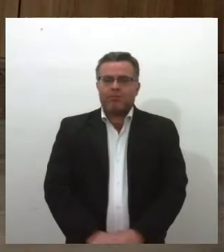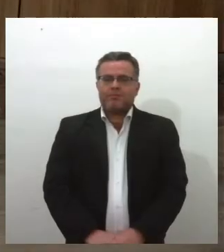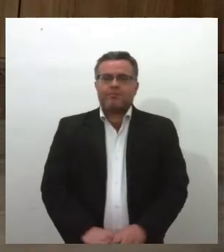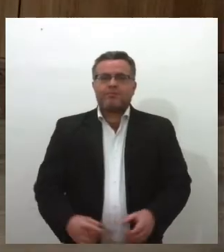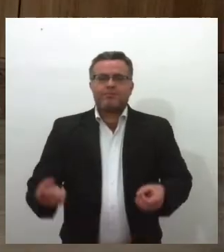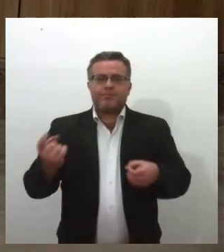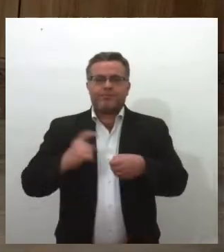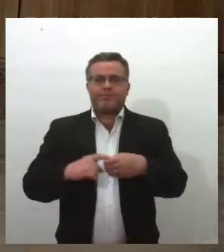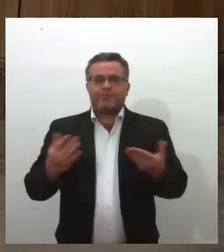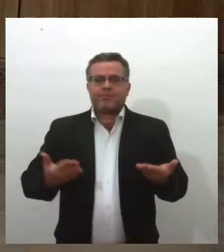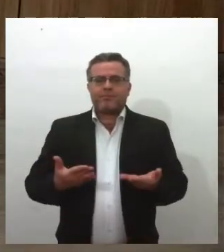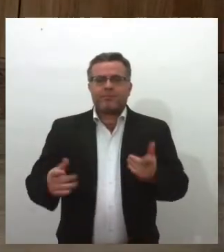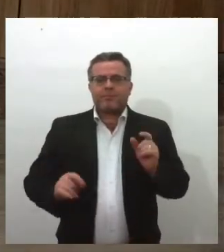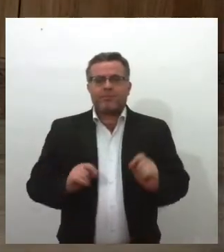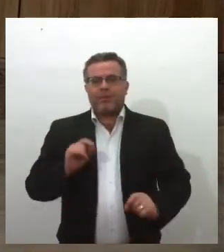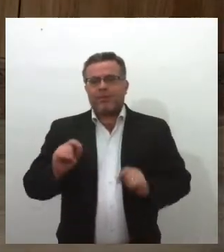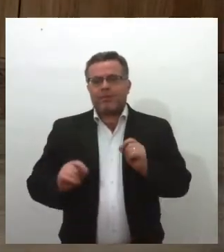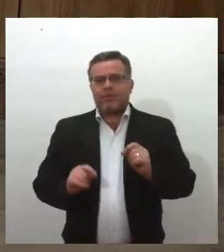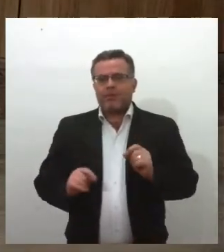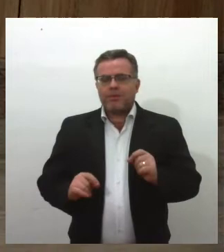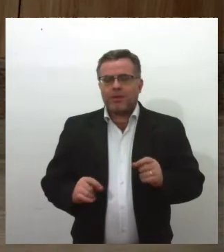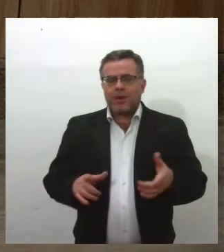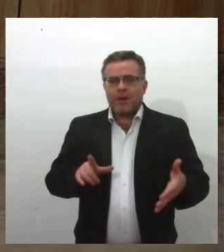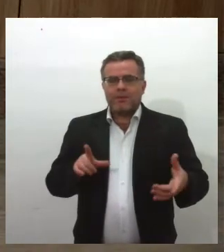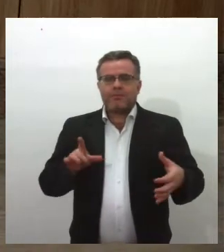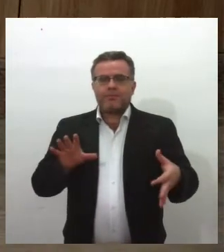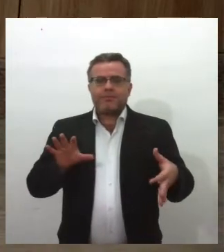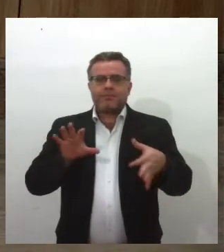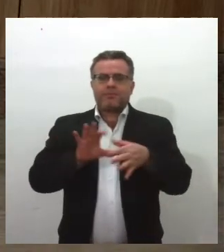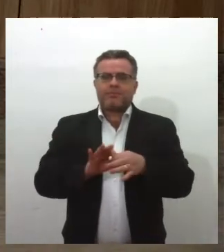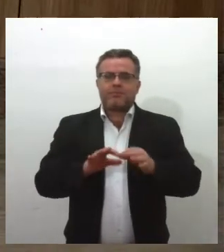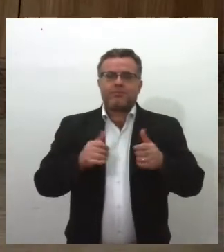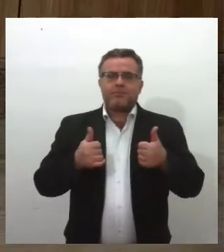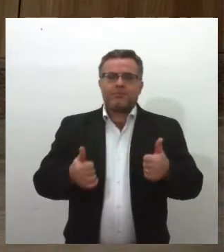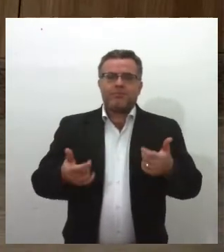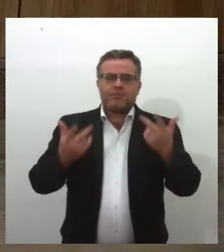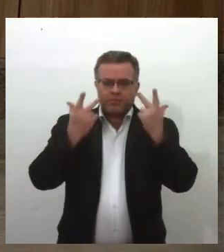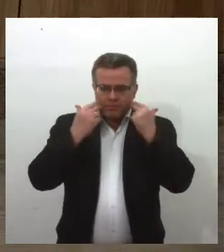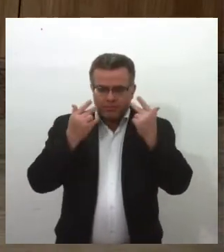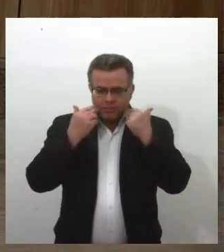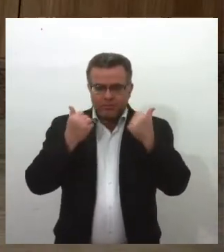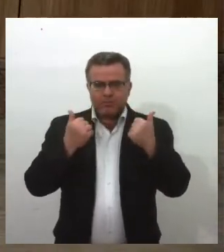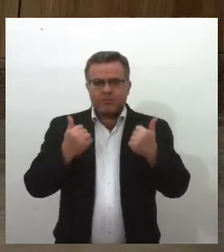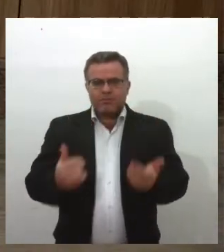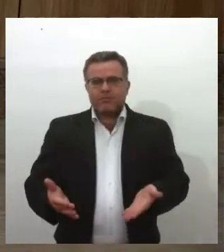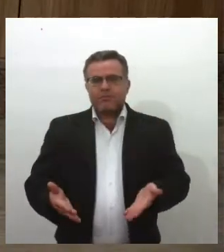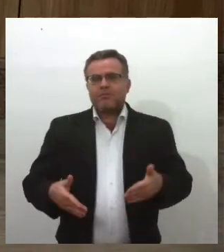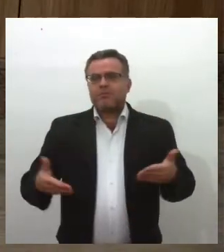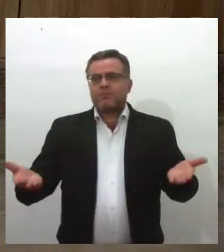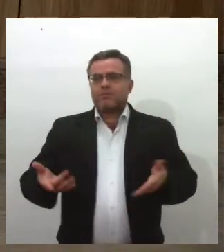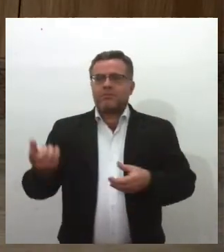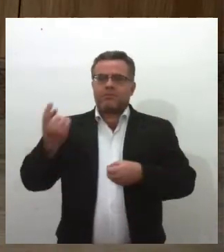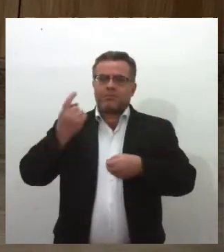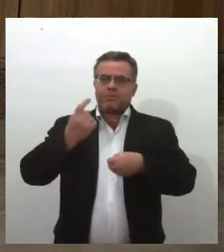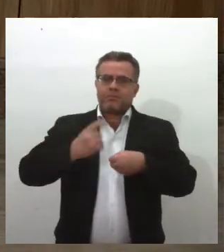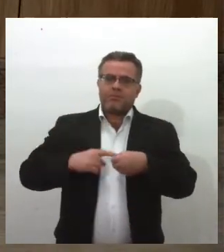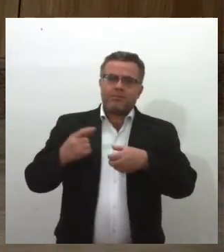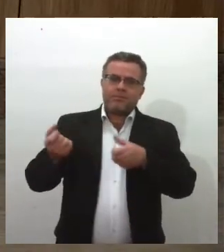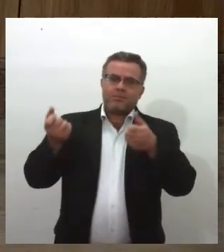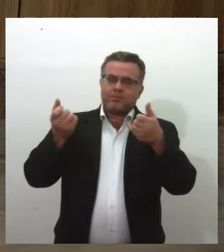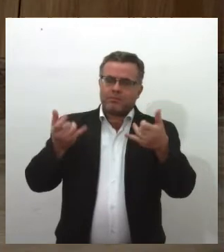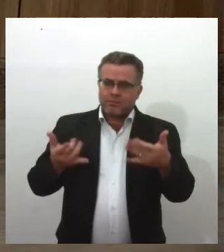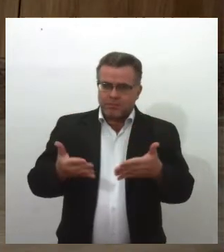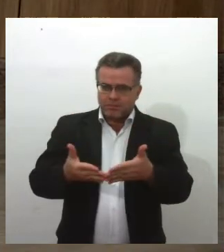Voltamos agora sim com a nossa comunicação restabelecida com o Demetrio. Demetrio, voltando aqui, retomando, né,